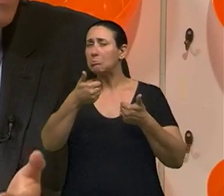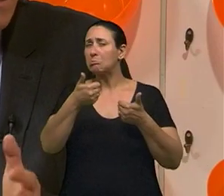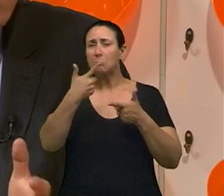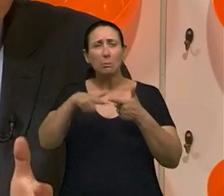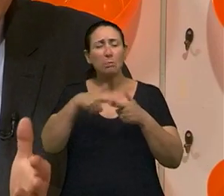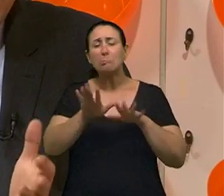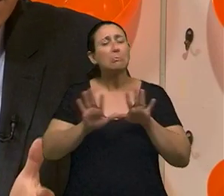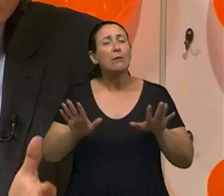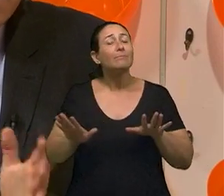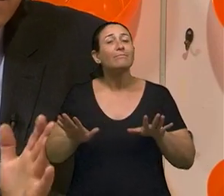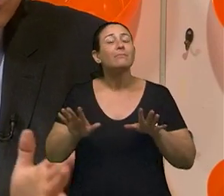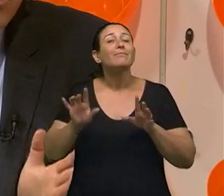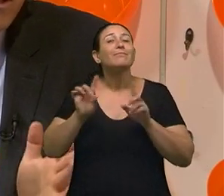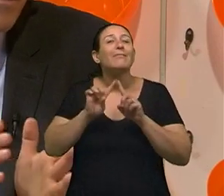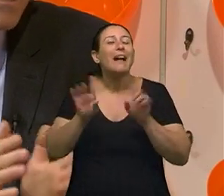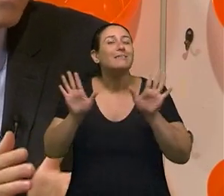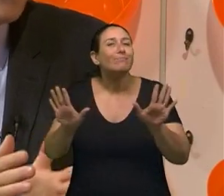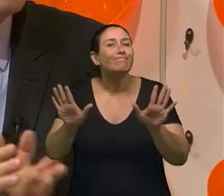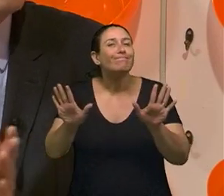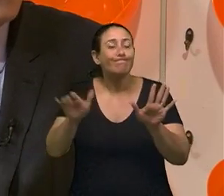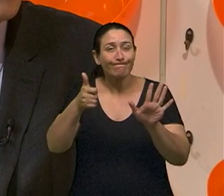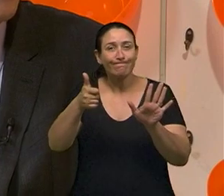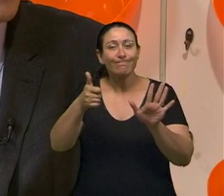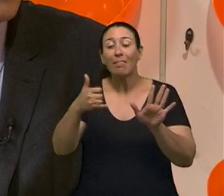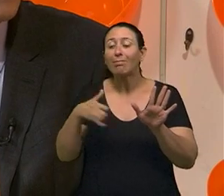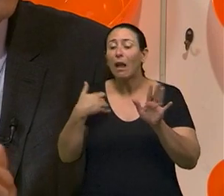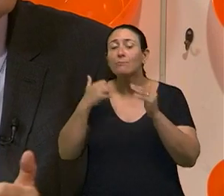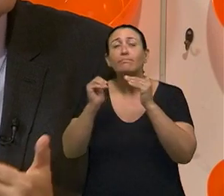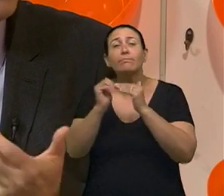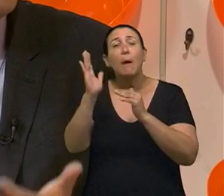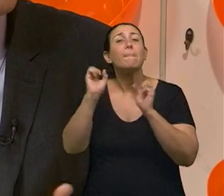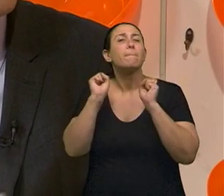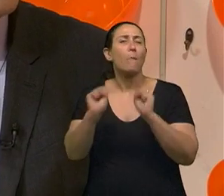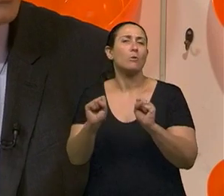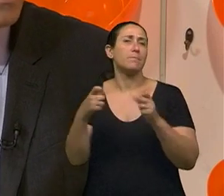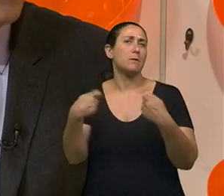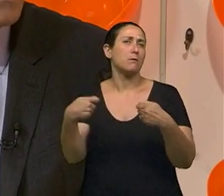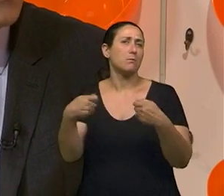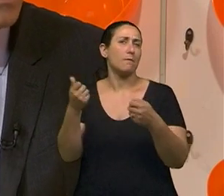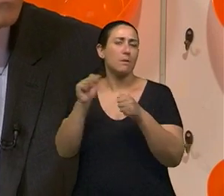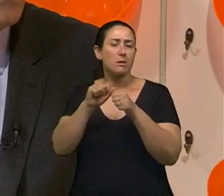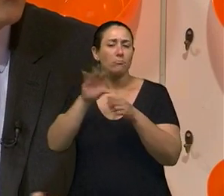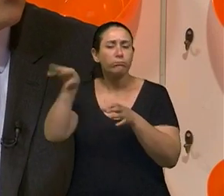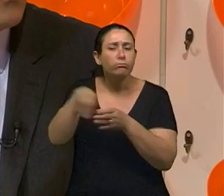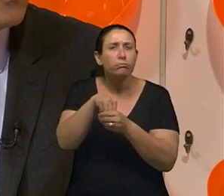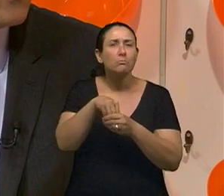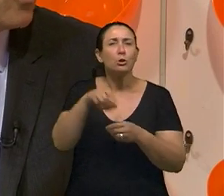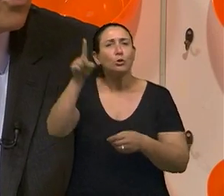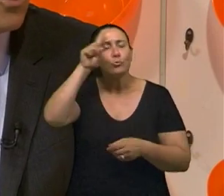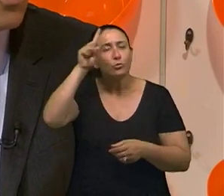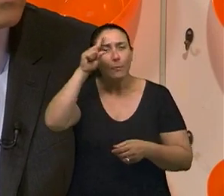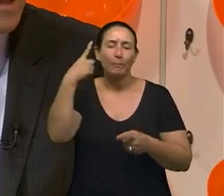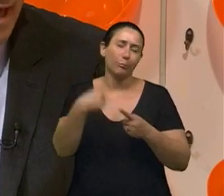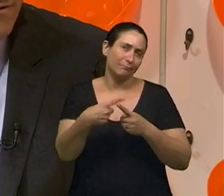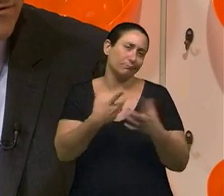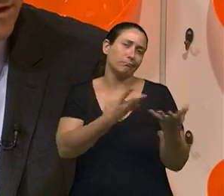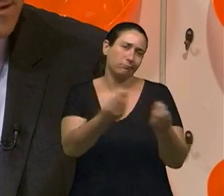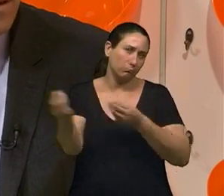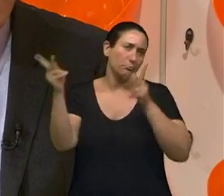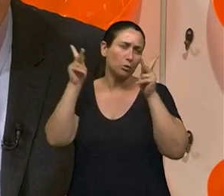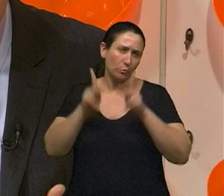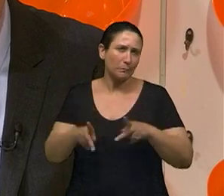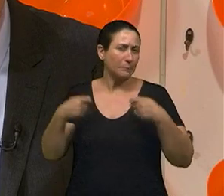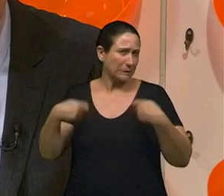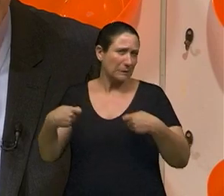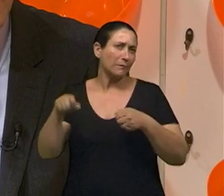contraste não tem nada mas se discute a partir de que idade a pessoa deve incluir isso no checkup irregular como todo mundo deve